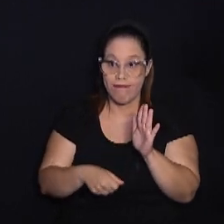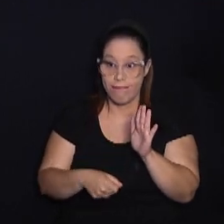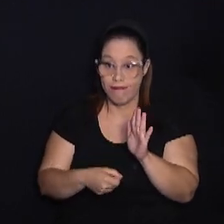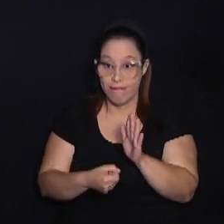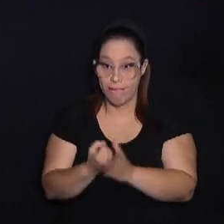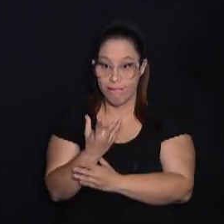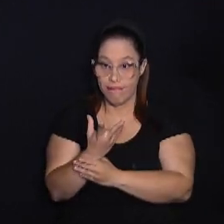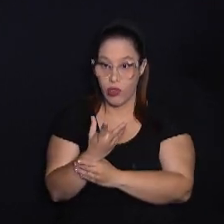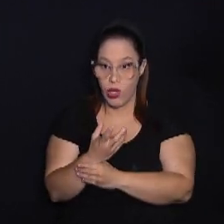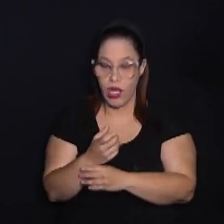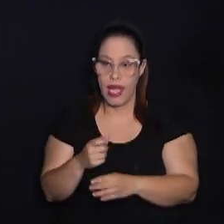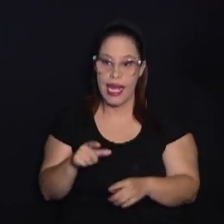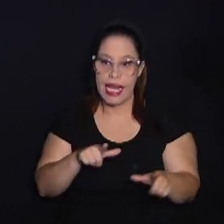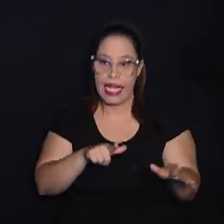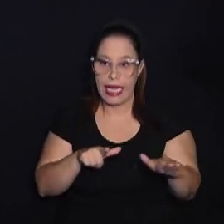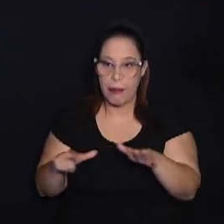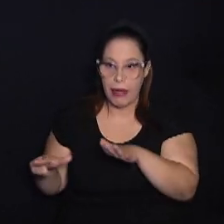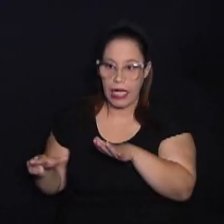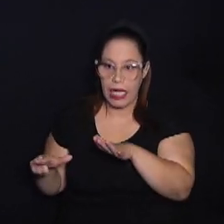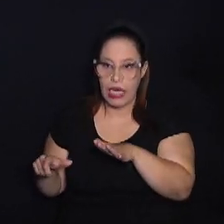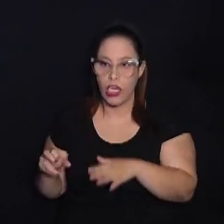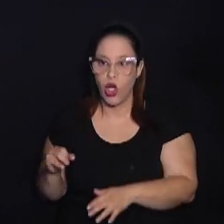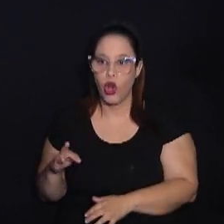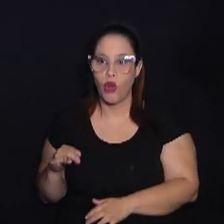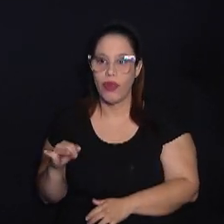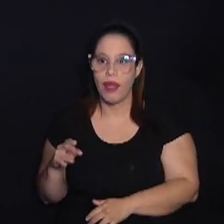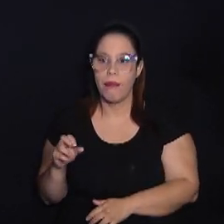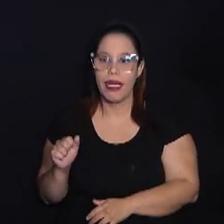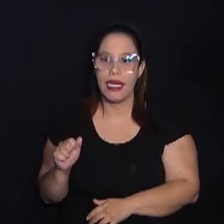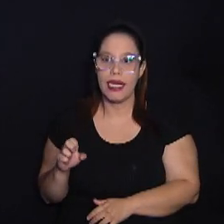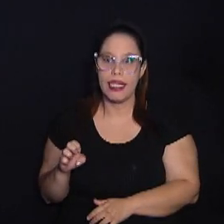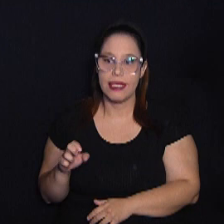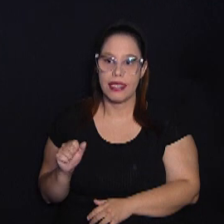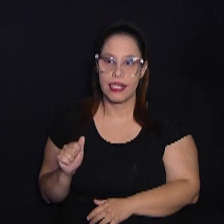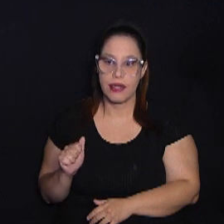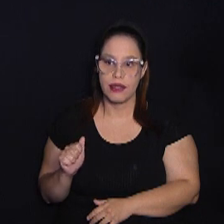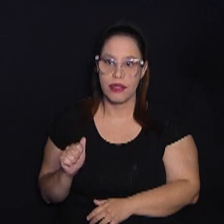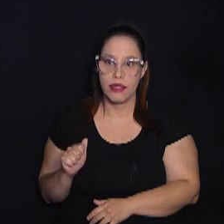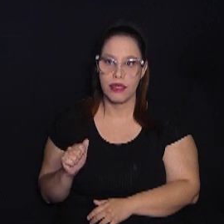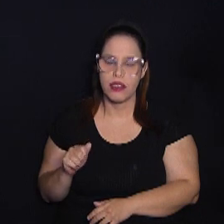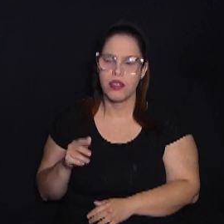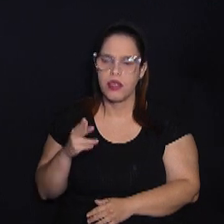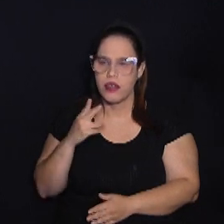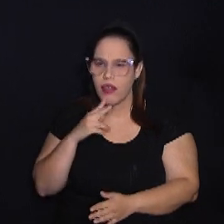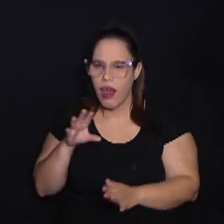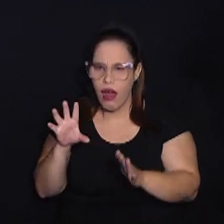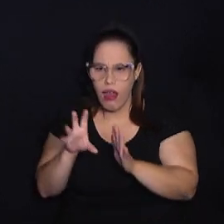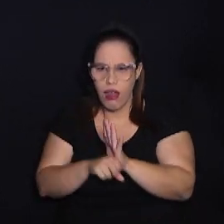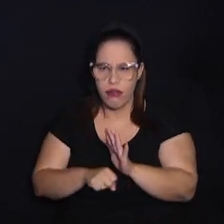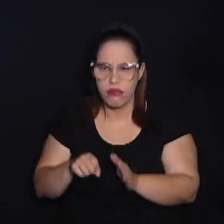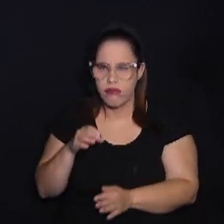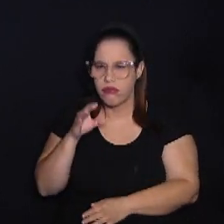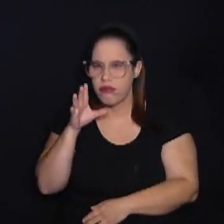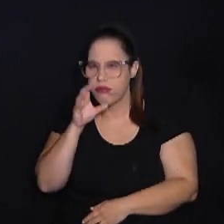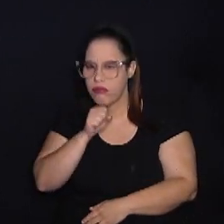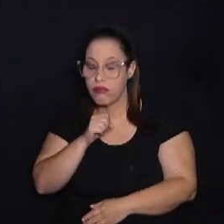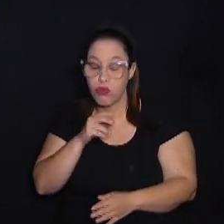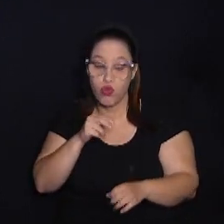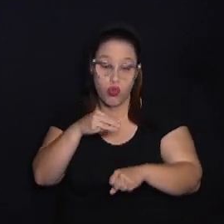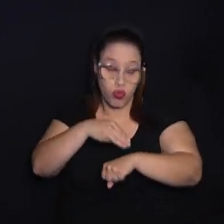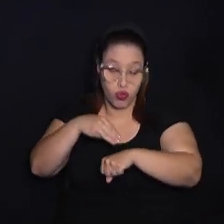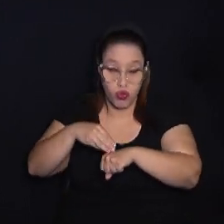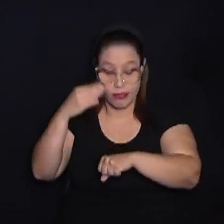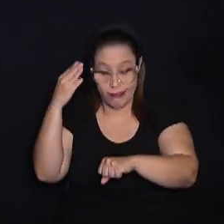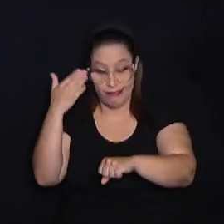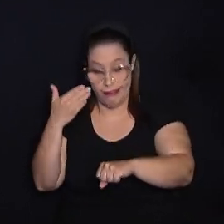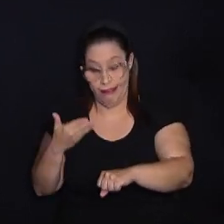do contabilista anualmente em nossa cidade. Então, brevemente aqui, cumprimentar a todos os membros da mesa, o